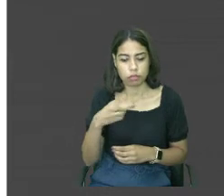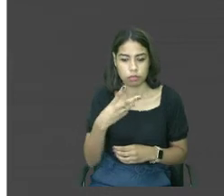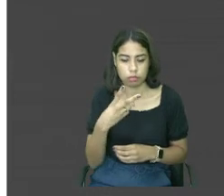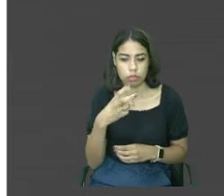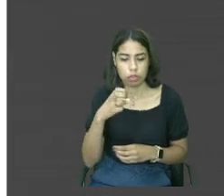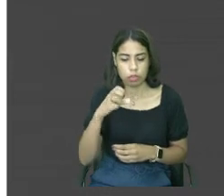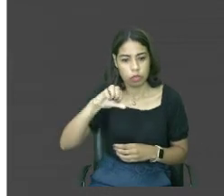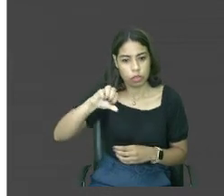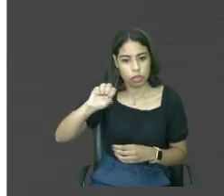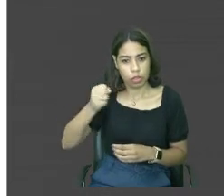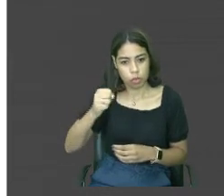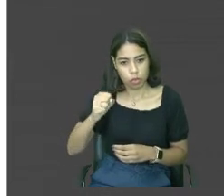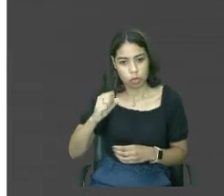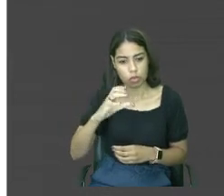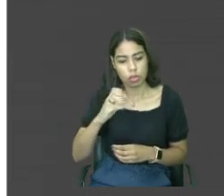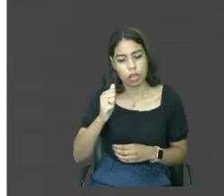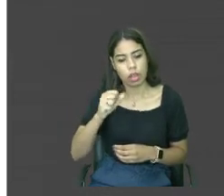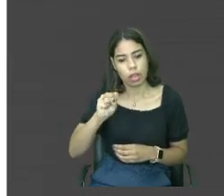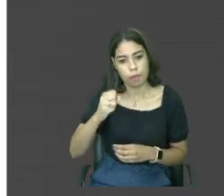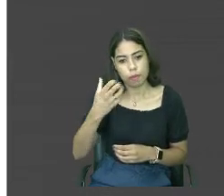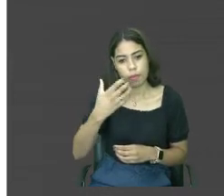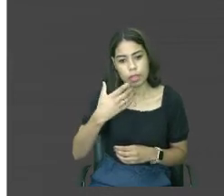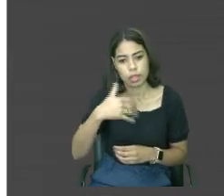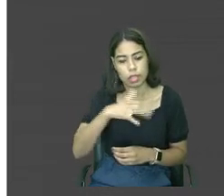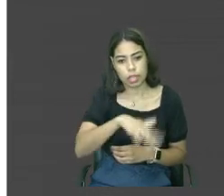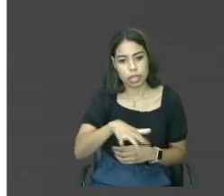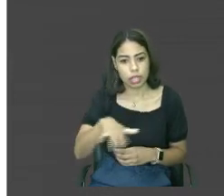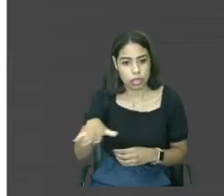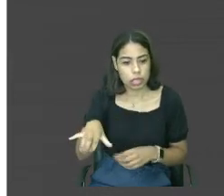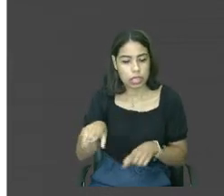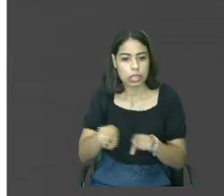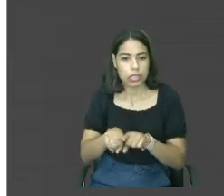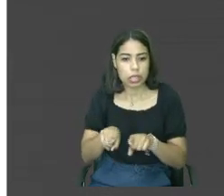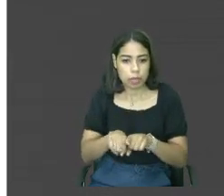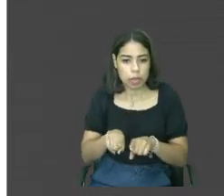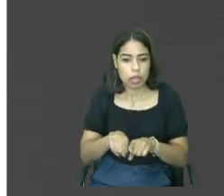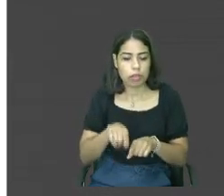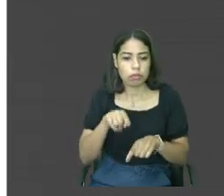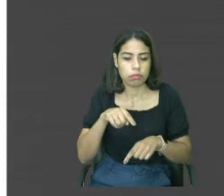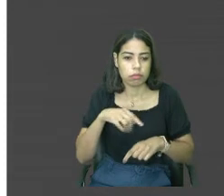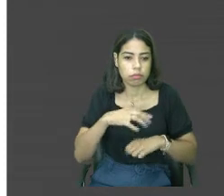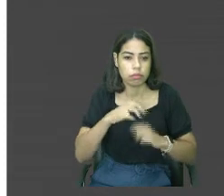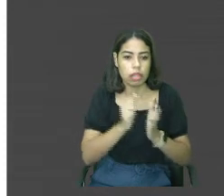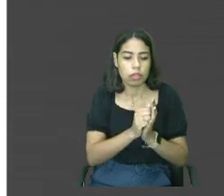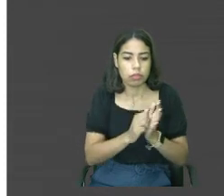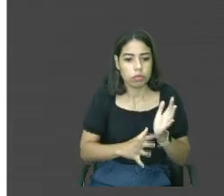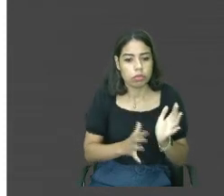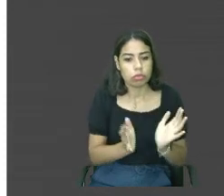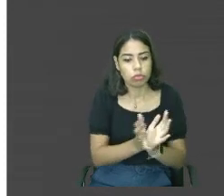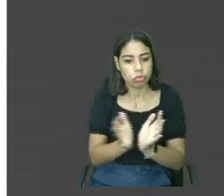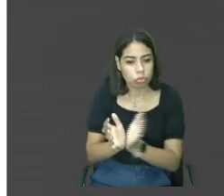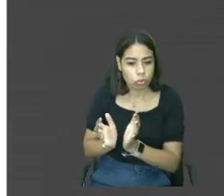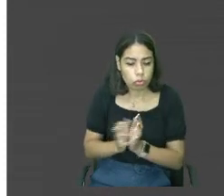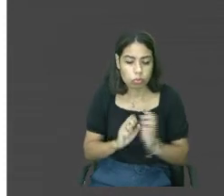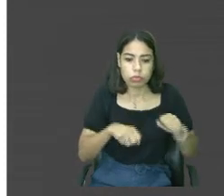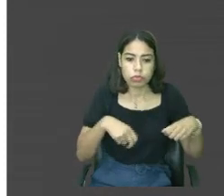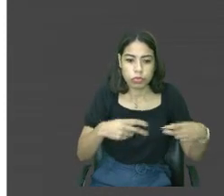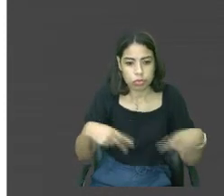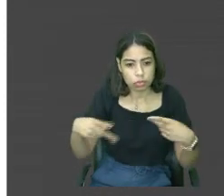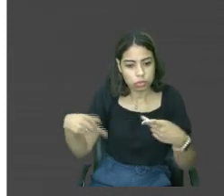Além de todas as atividades em grupo, né, que aqueles serviços realizam, né? Algumas visitas domiciliares,